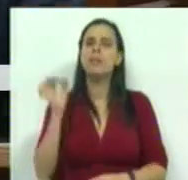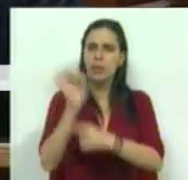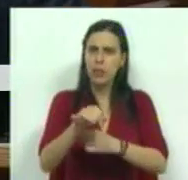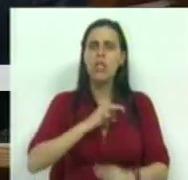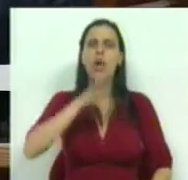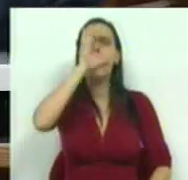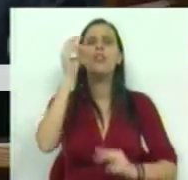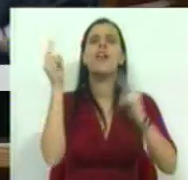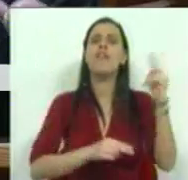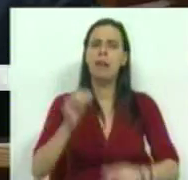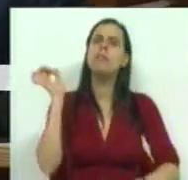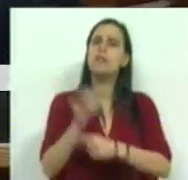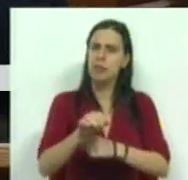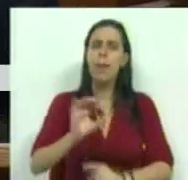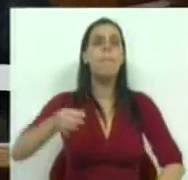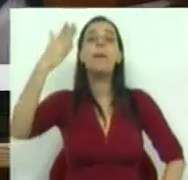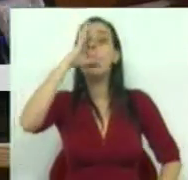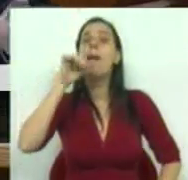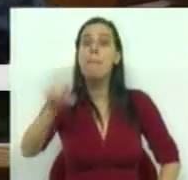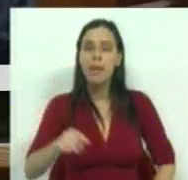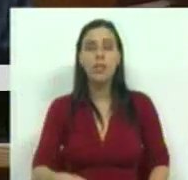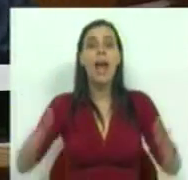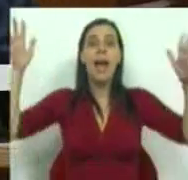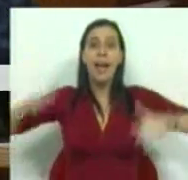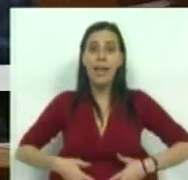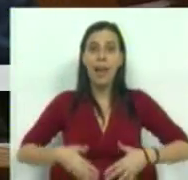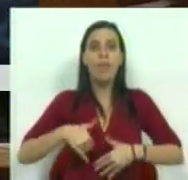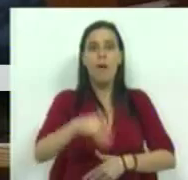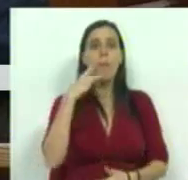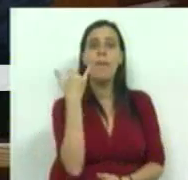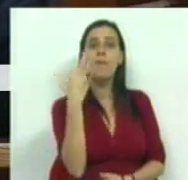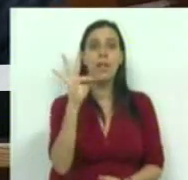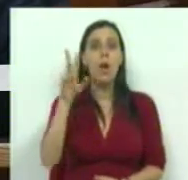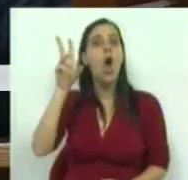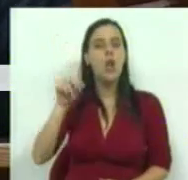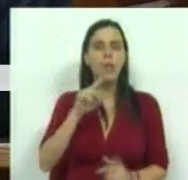Ministro das Finanças, sim, Sr. Primeiro-Ministro, a greve geral de 24 de